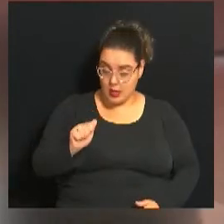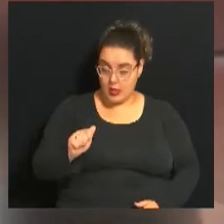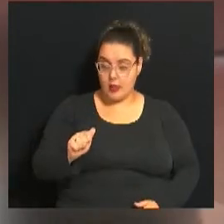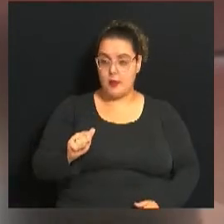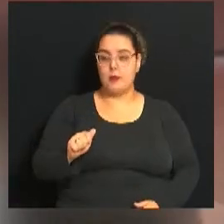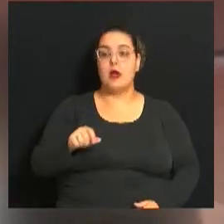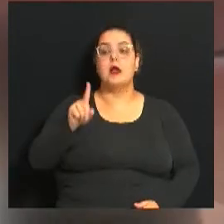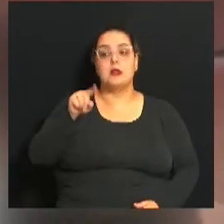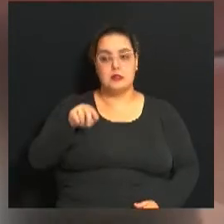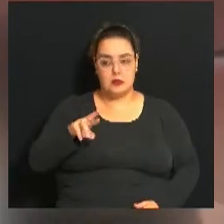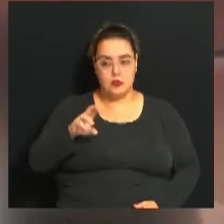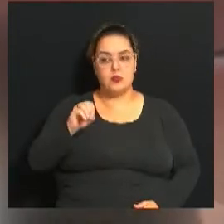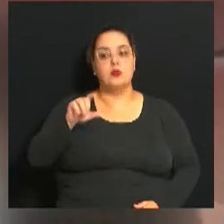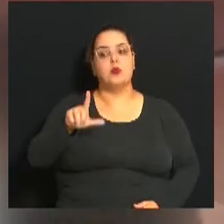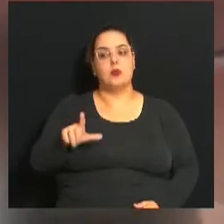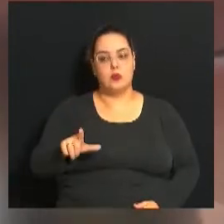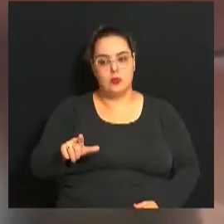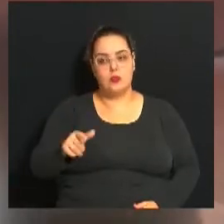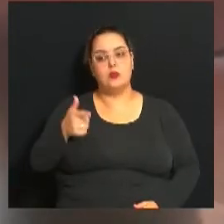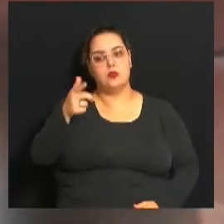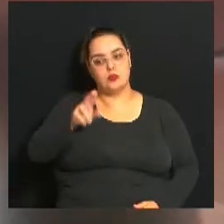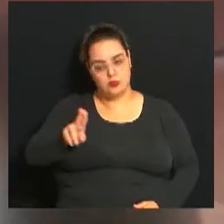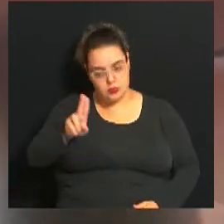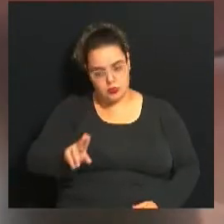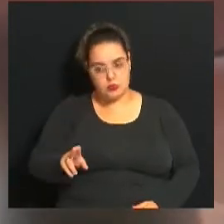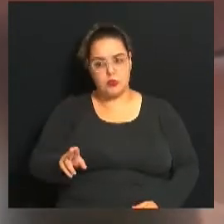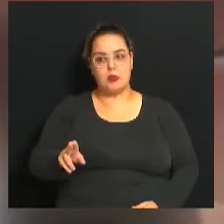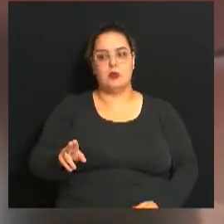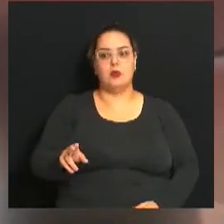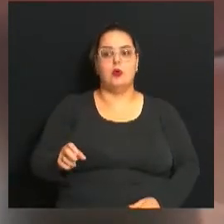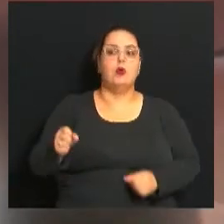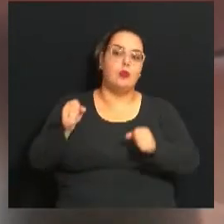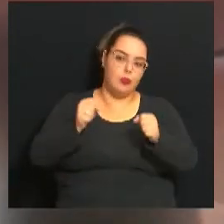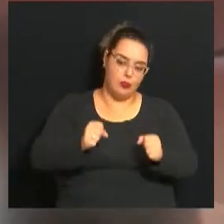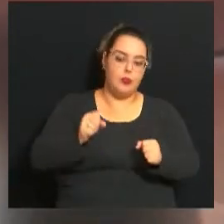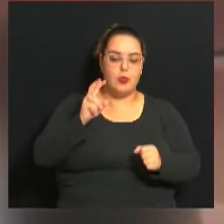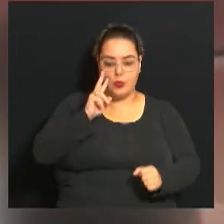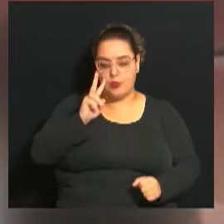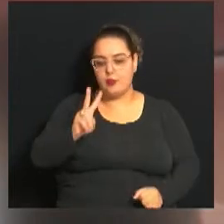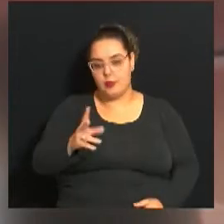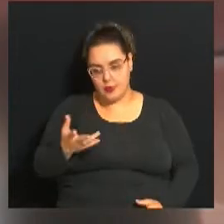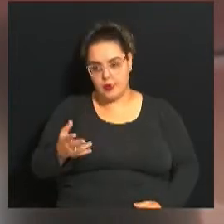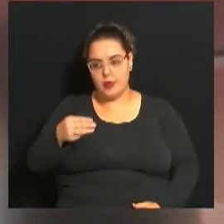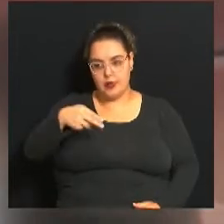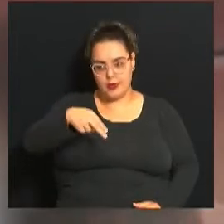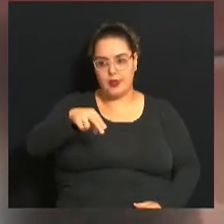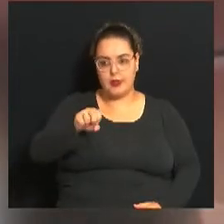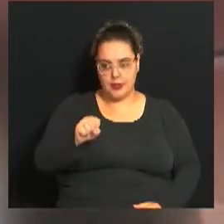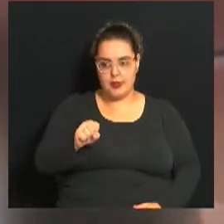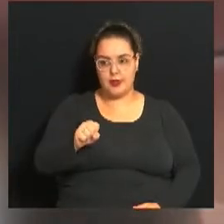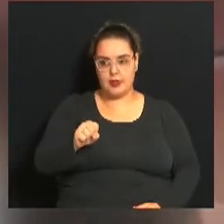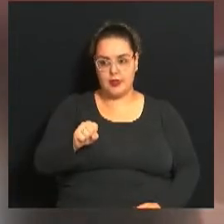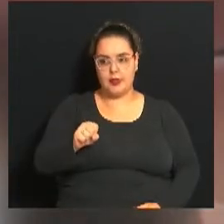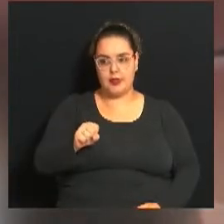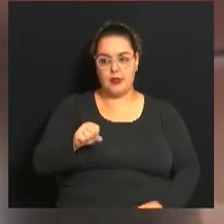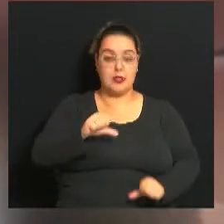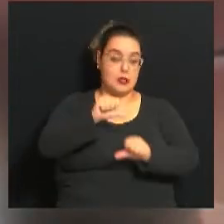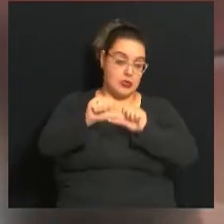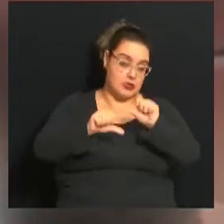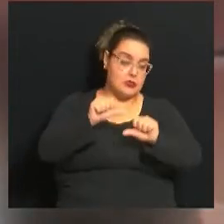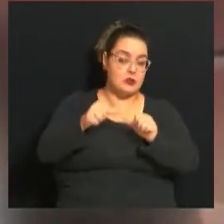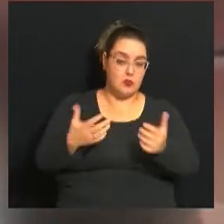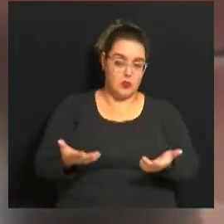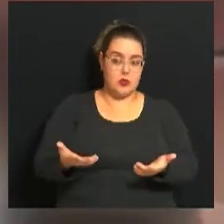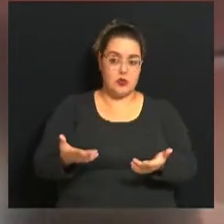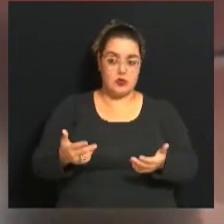eles usaram de novo o poder que a gente tem visto ser conferido à ANS diante dessa mudança de